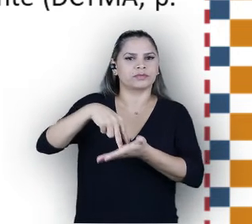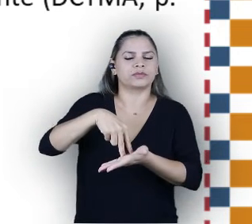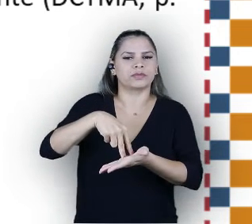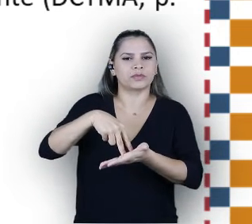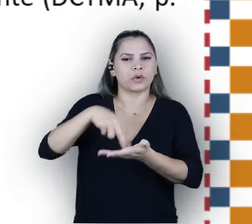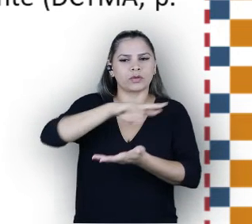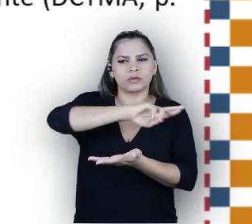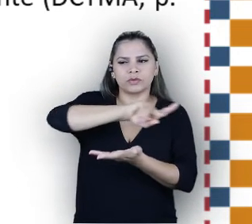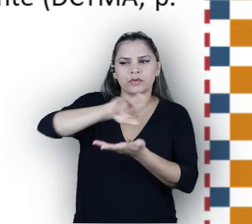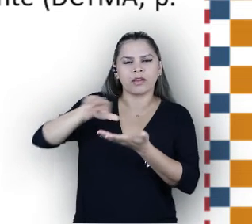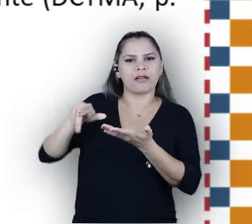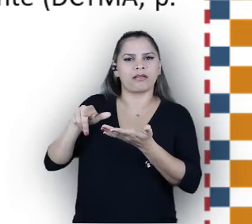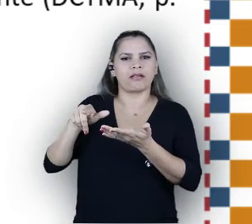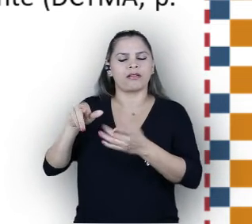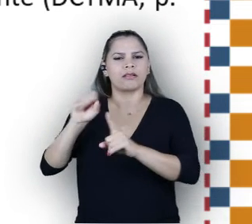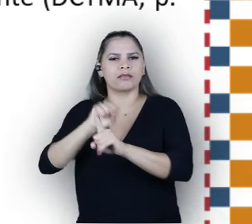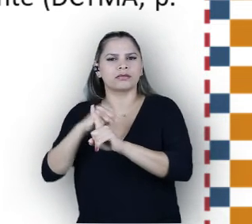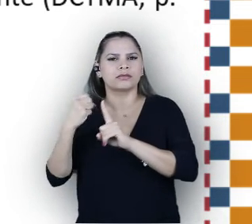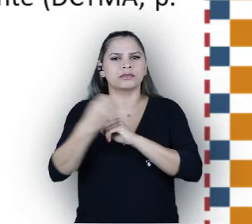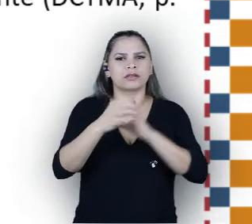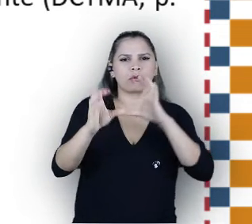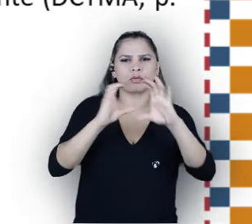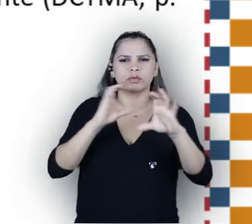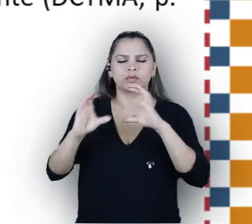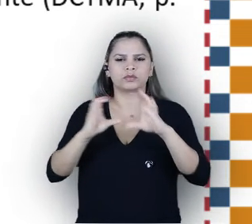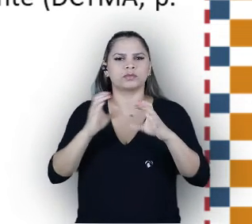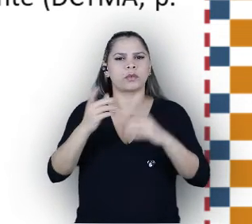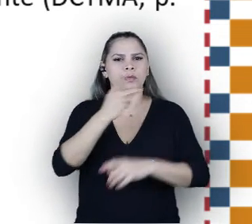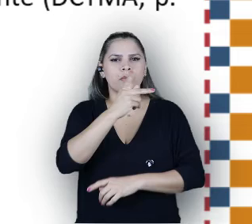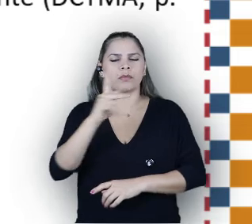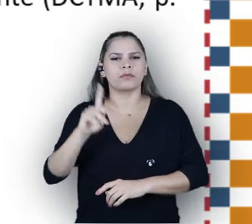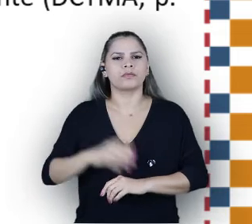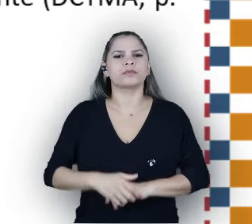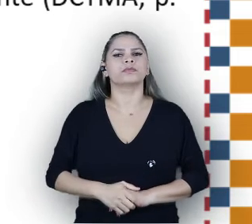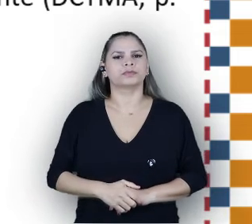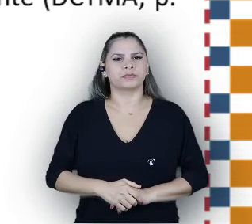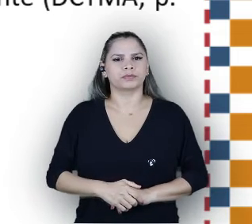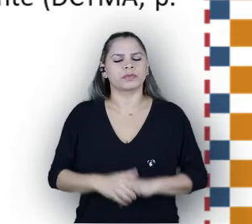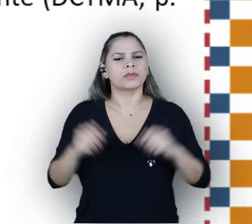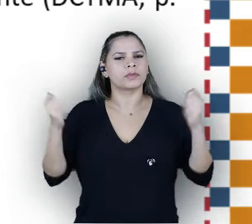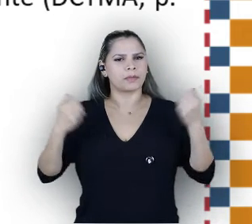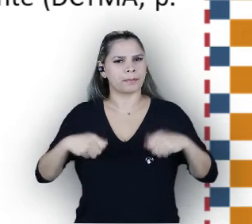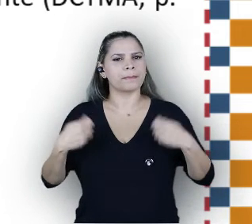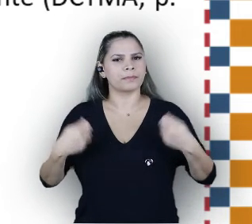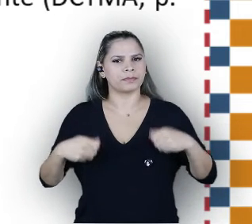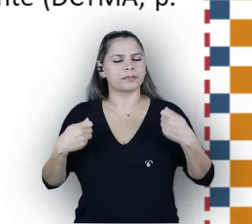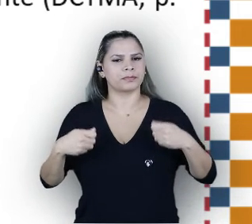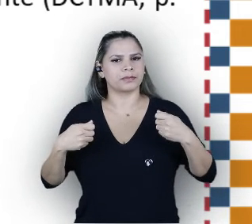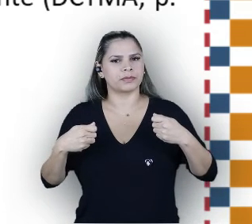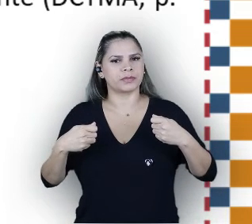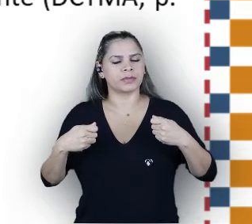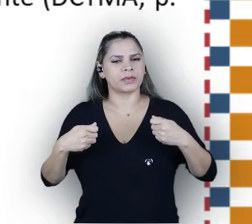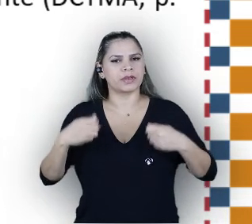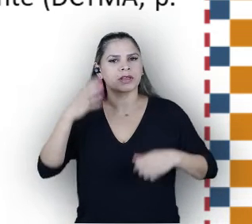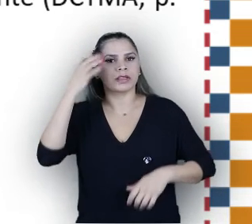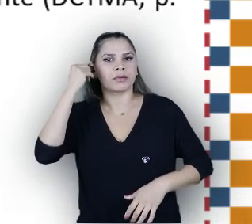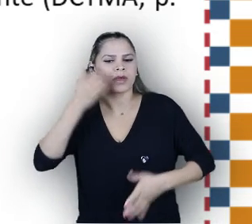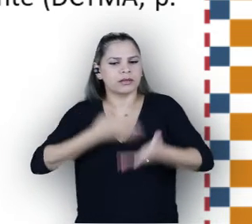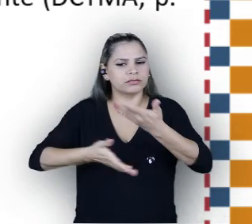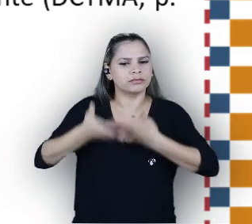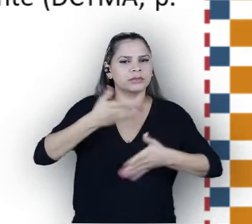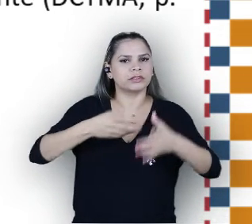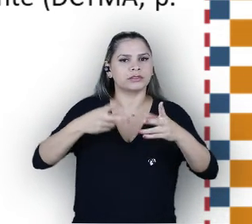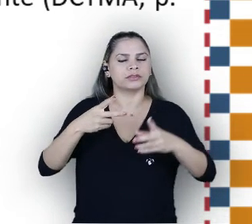dominar habilidades que o capacitem a viver em sociedade, atuando de maneira adequada e relevante nas mais diversas situações